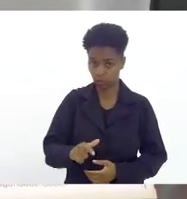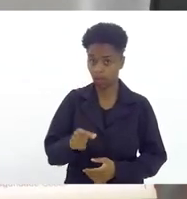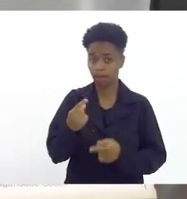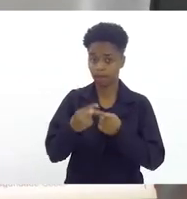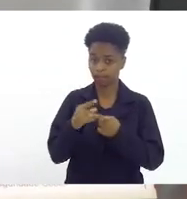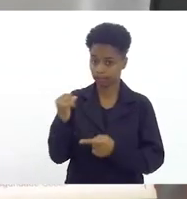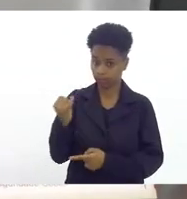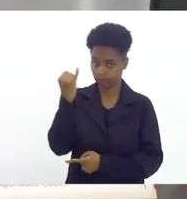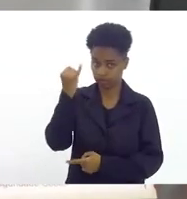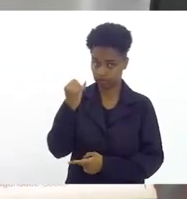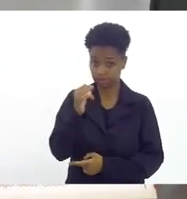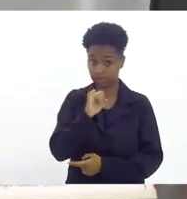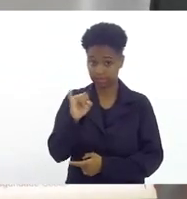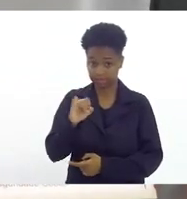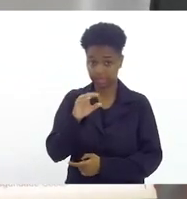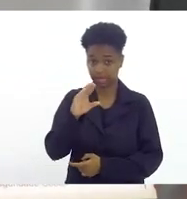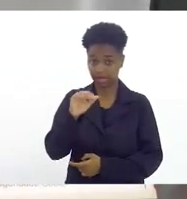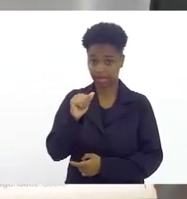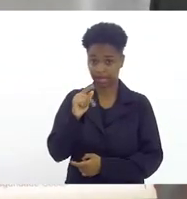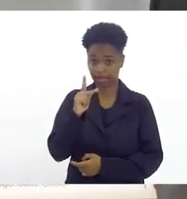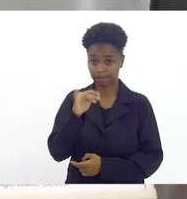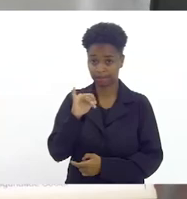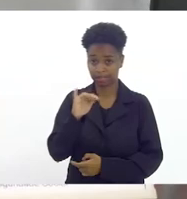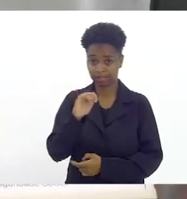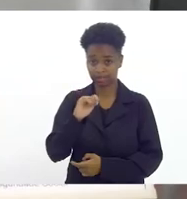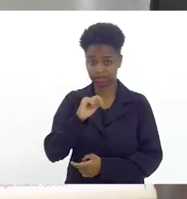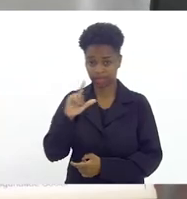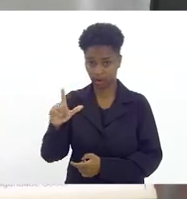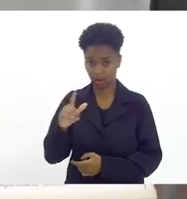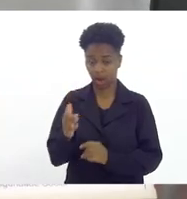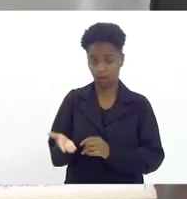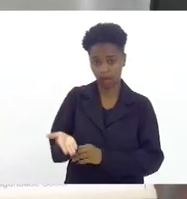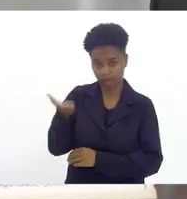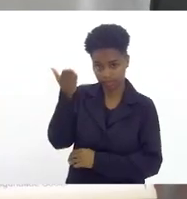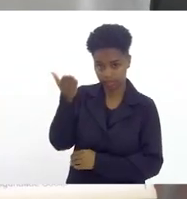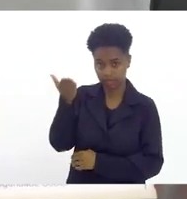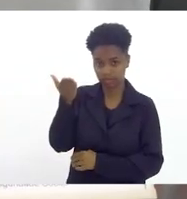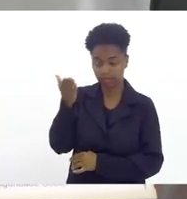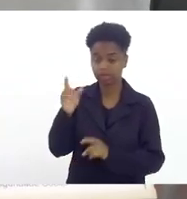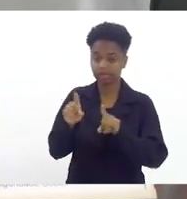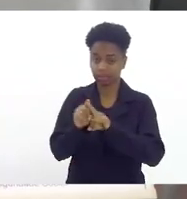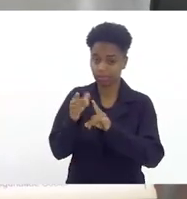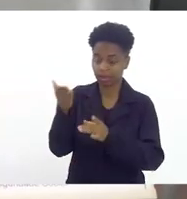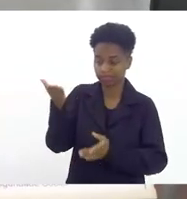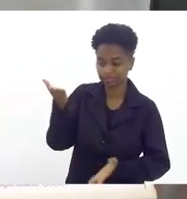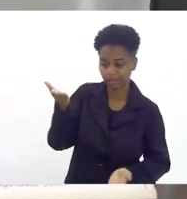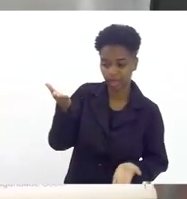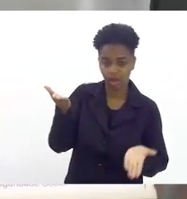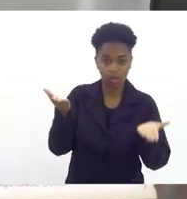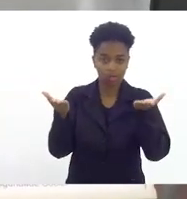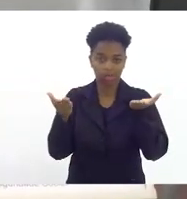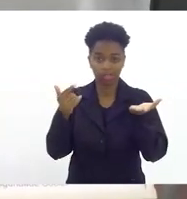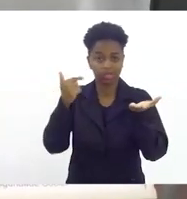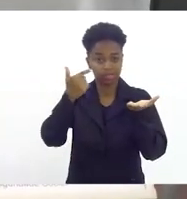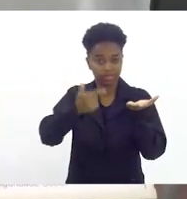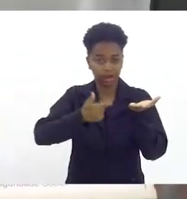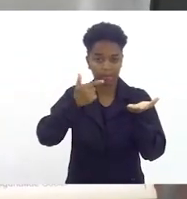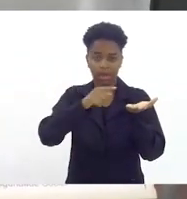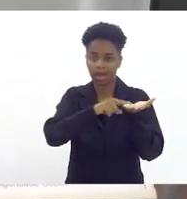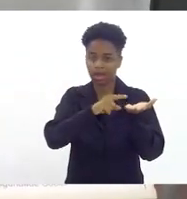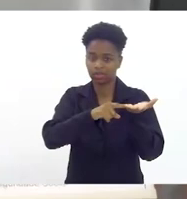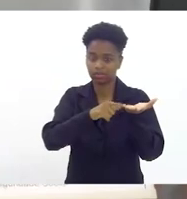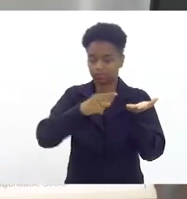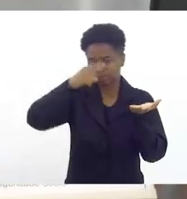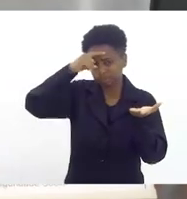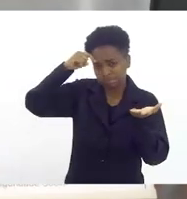é muito importante quando o capital aumenta Aumenta também o trabalho empregado na